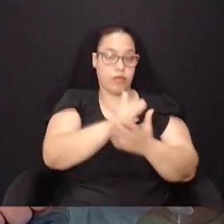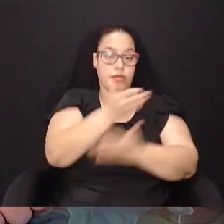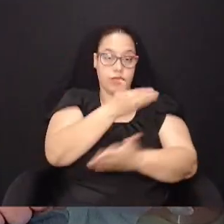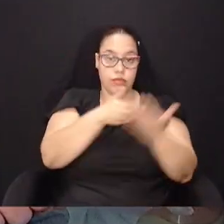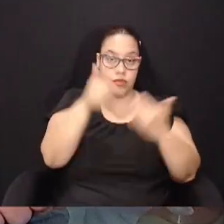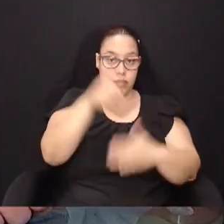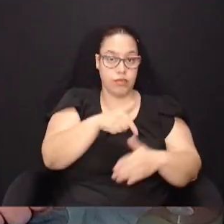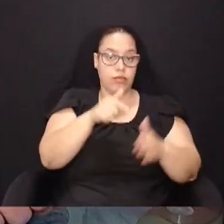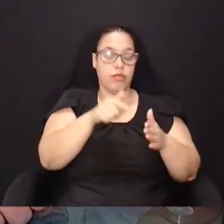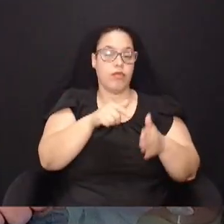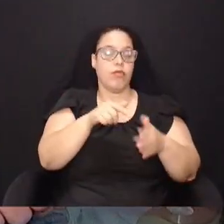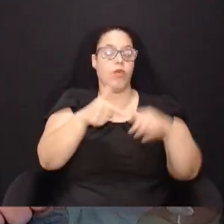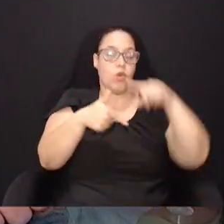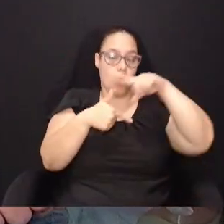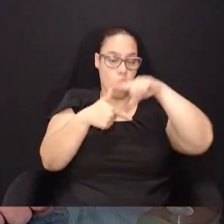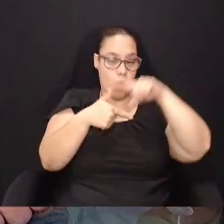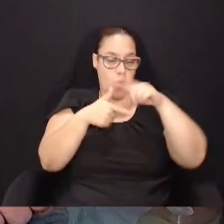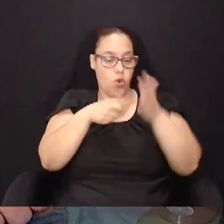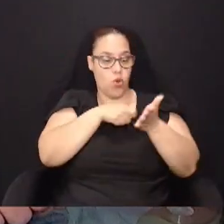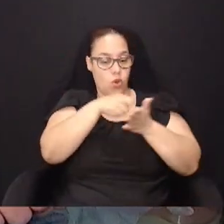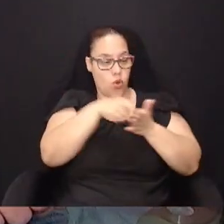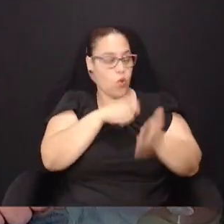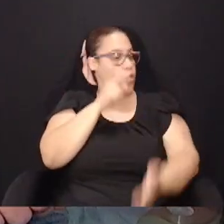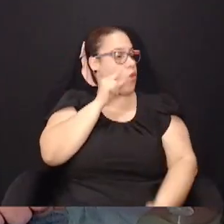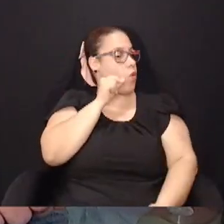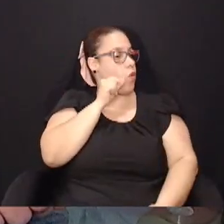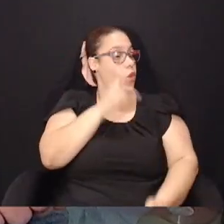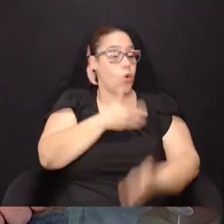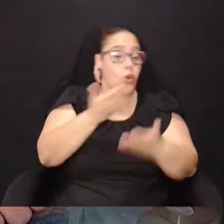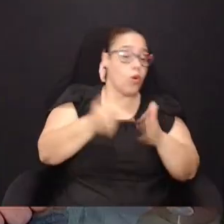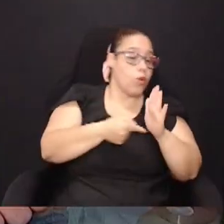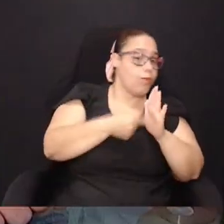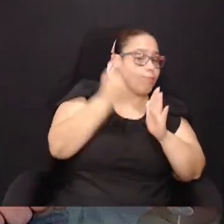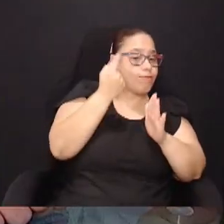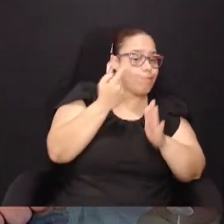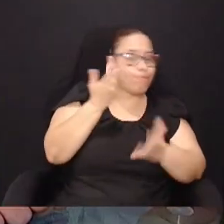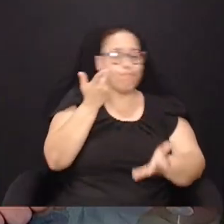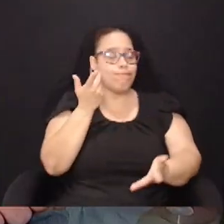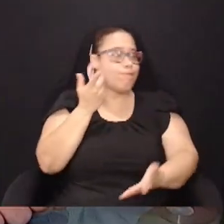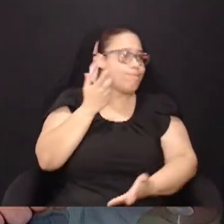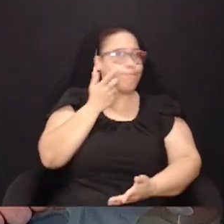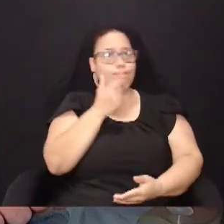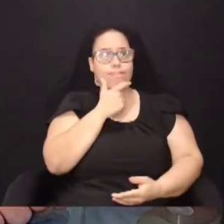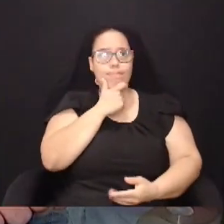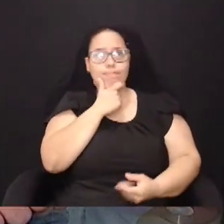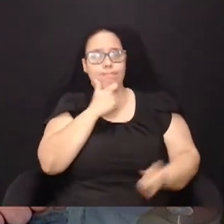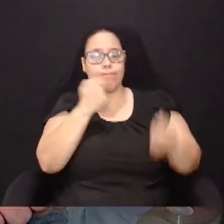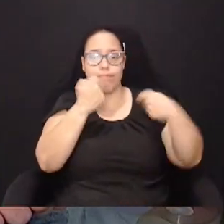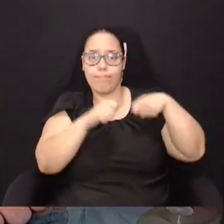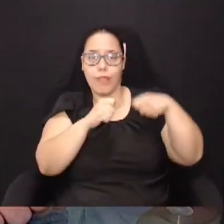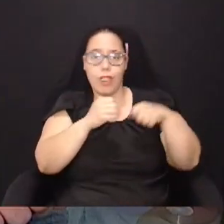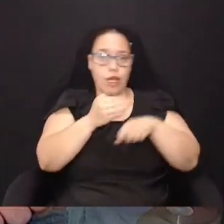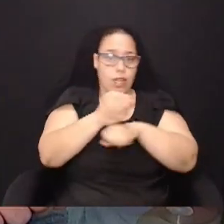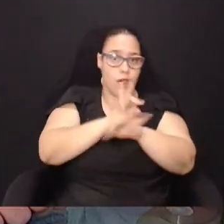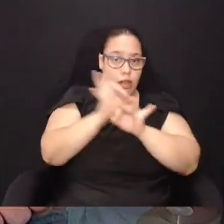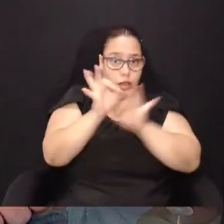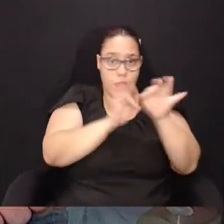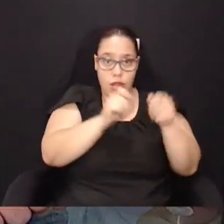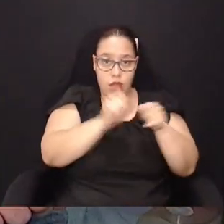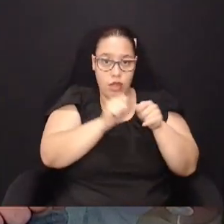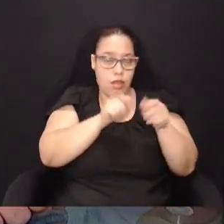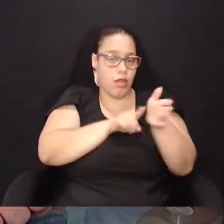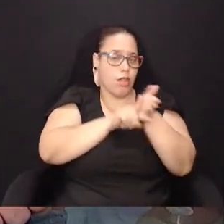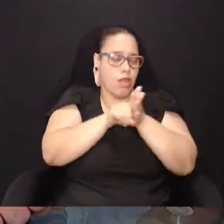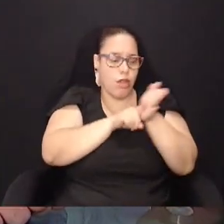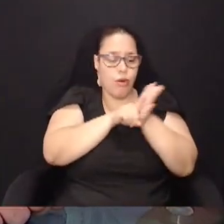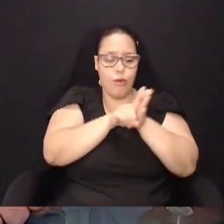do Lápis, né? Para a gente começar, qual que é o primeiro passo? É se planejar com antecedência? É fazer uma pesquisa? Conta mais um